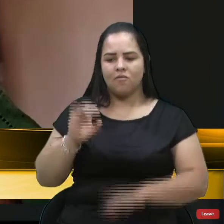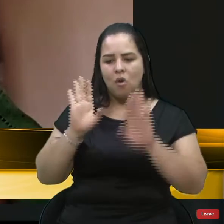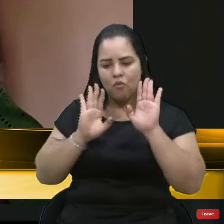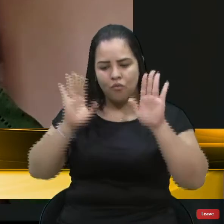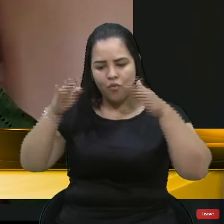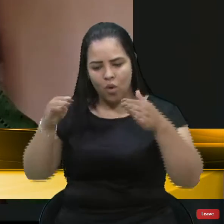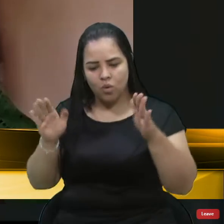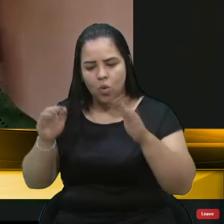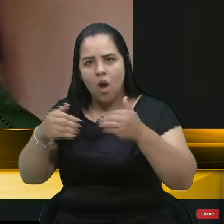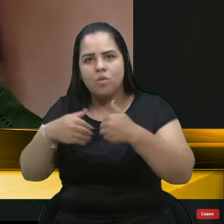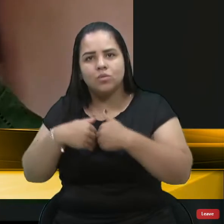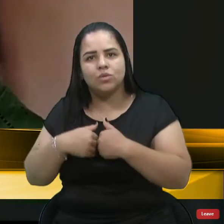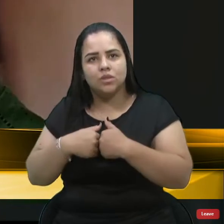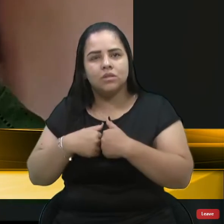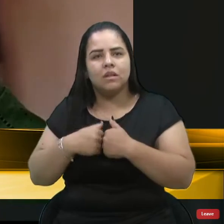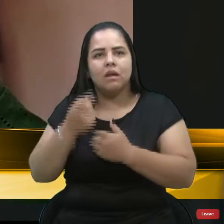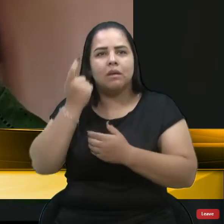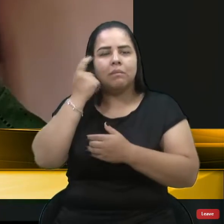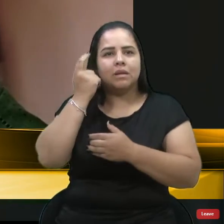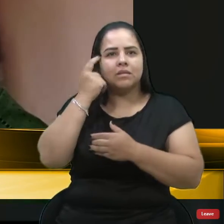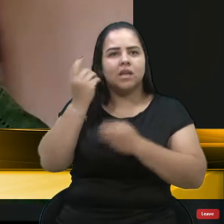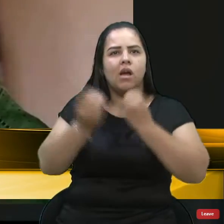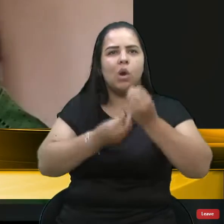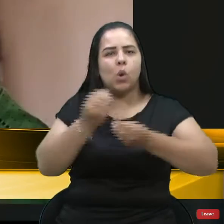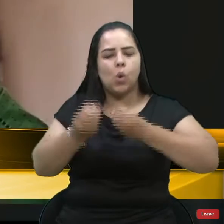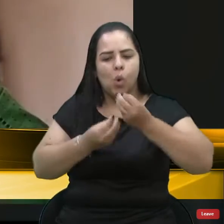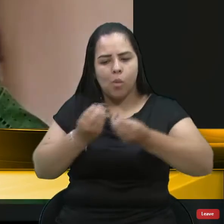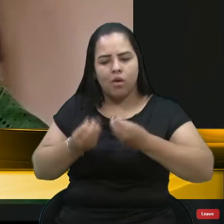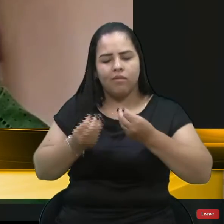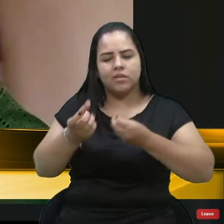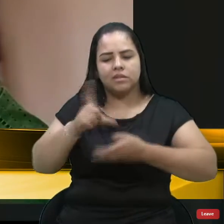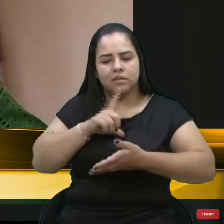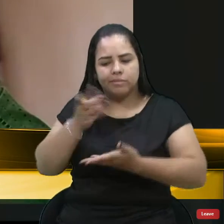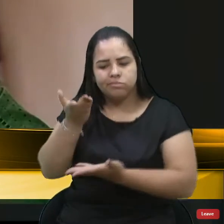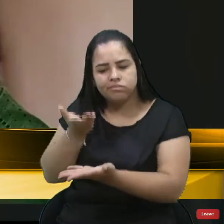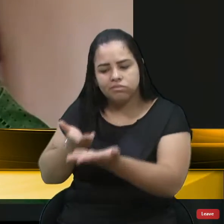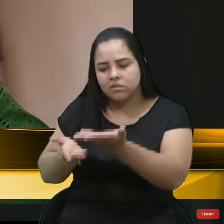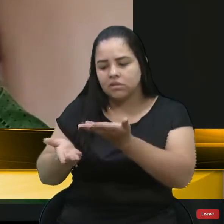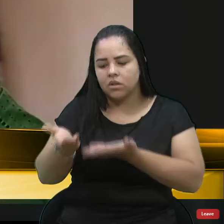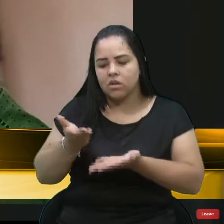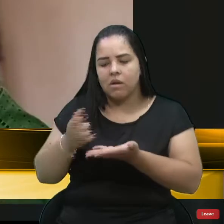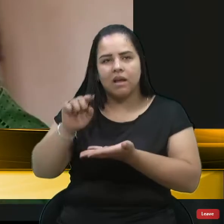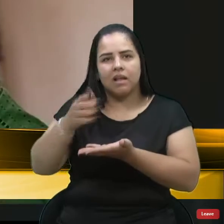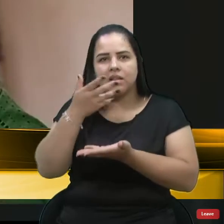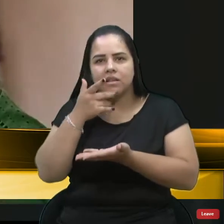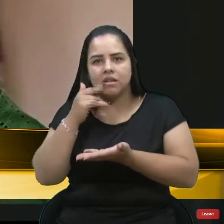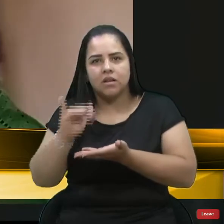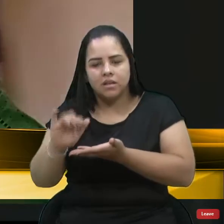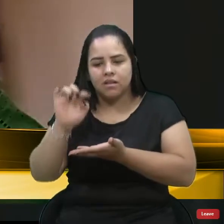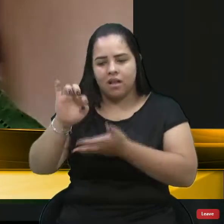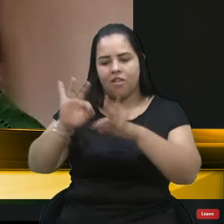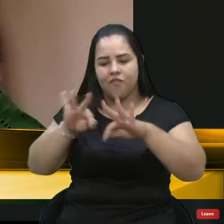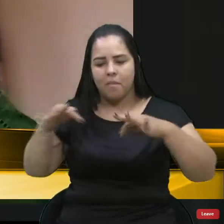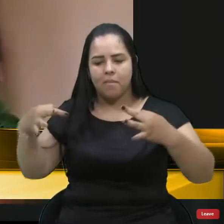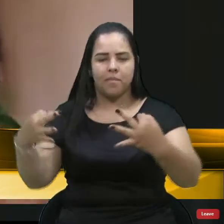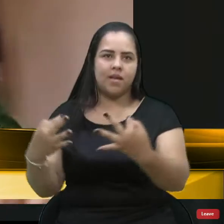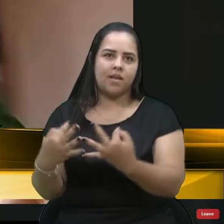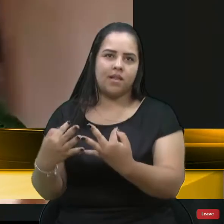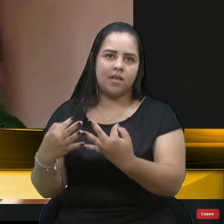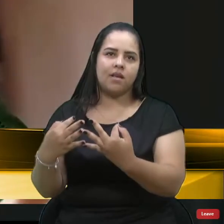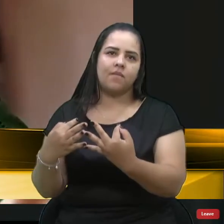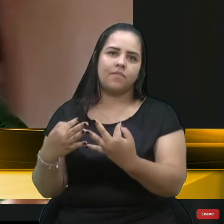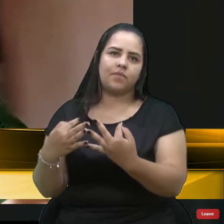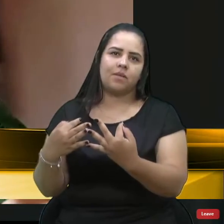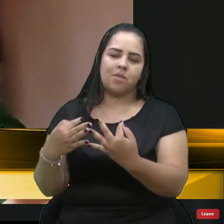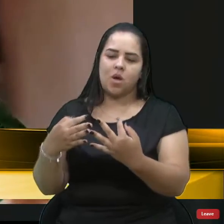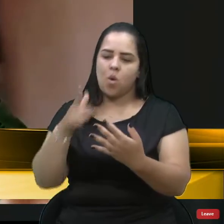e pensar, né, em formas de atendimento dessas pessoas, dessas famílias, até como forma